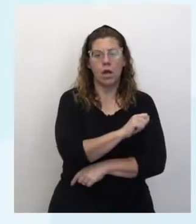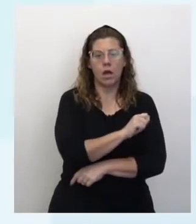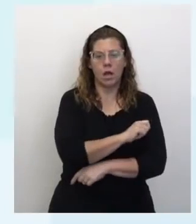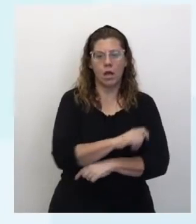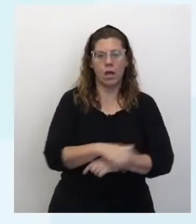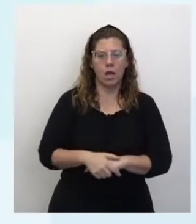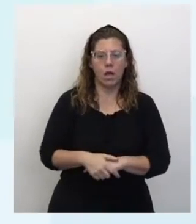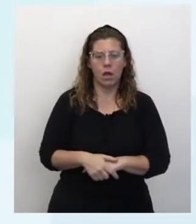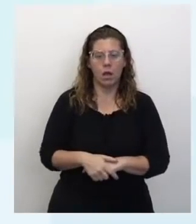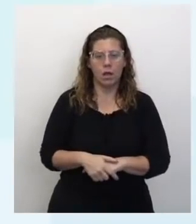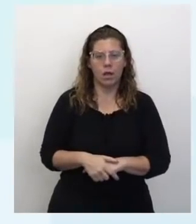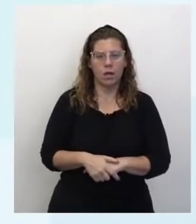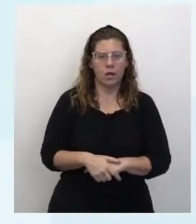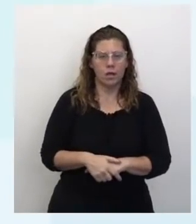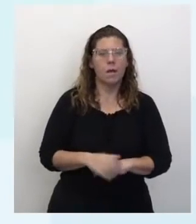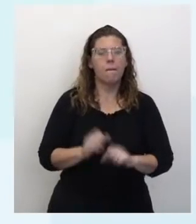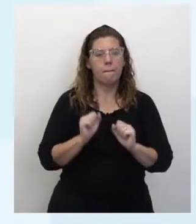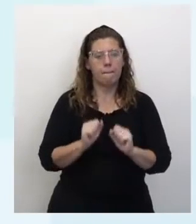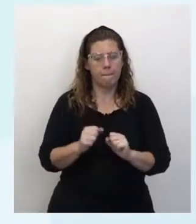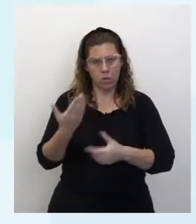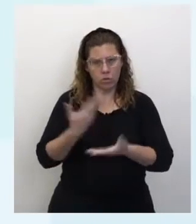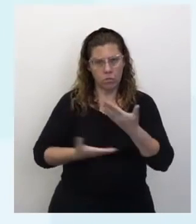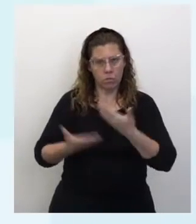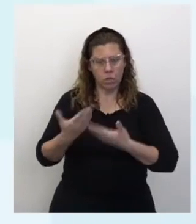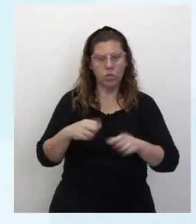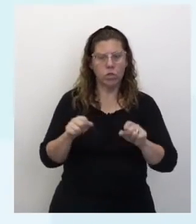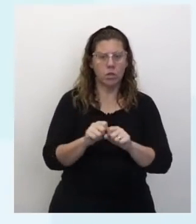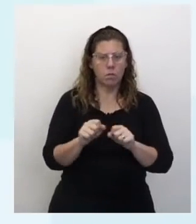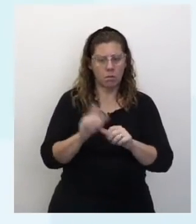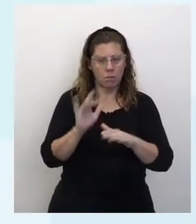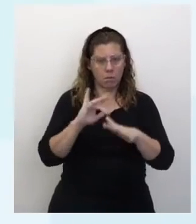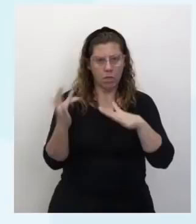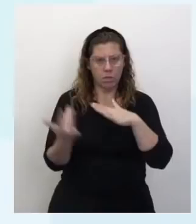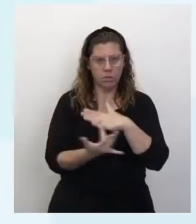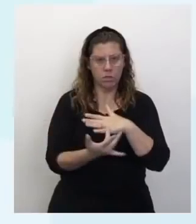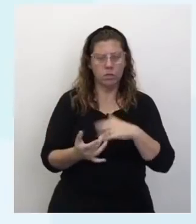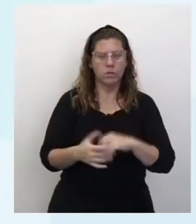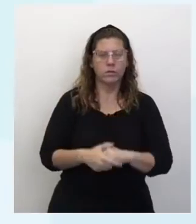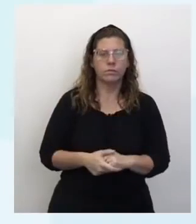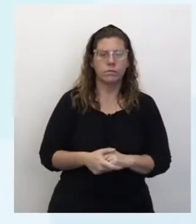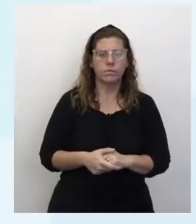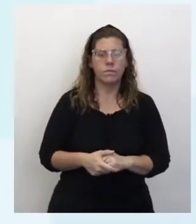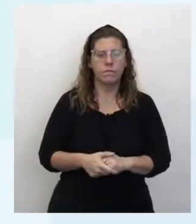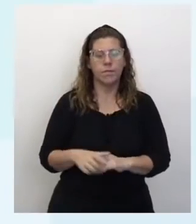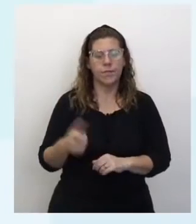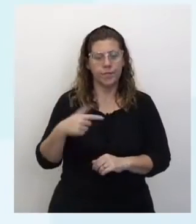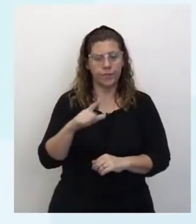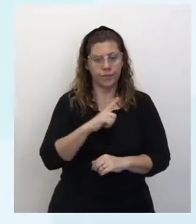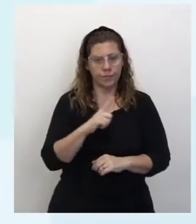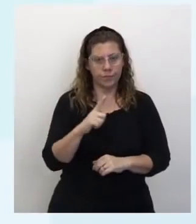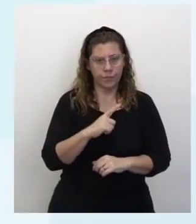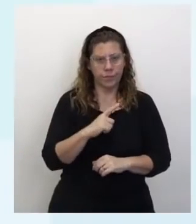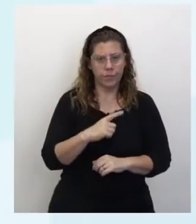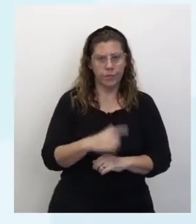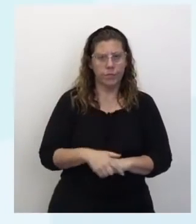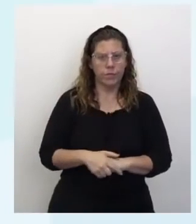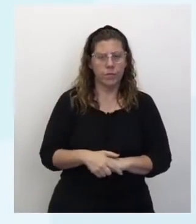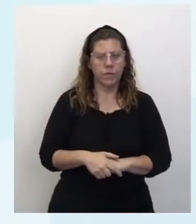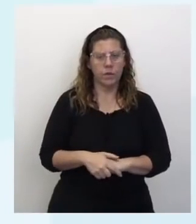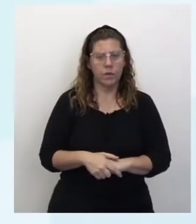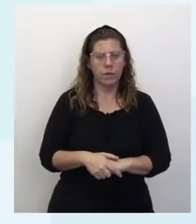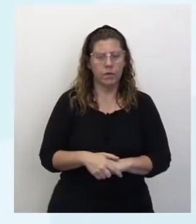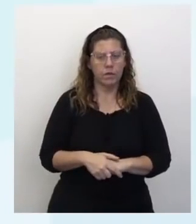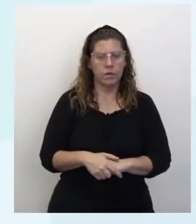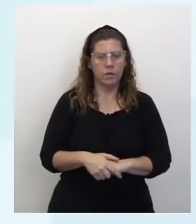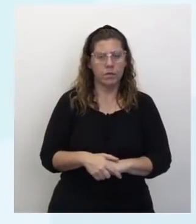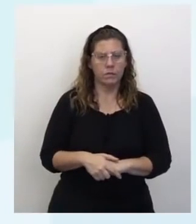inglês também. E aí vocês podem compartilhar nas redes sociais. Lembrando aí que também a gente tem lá no Twitter, no Twitter não, a